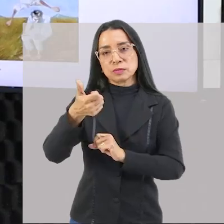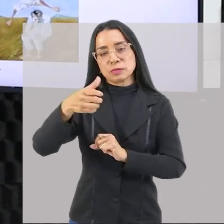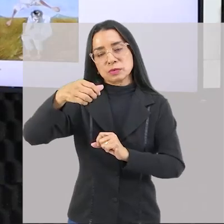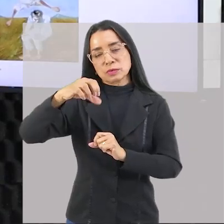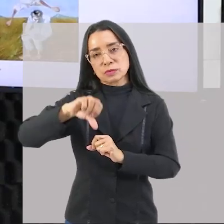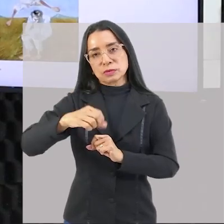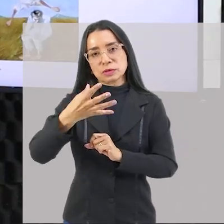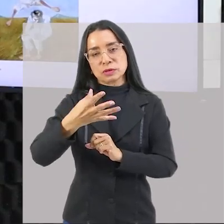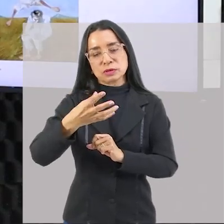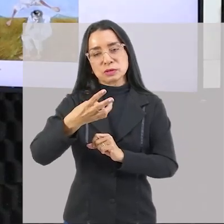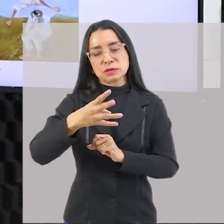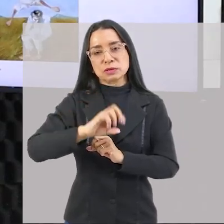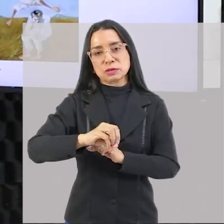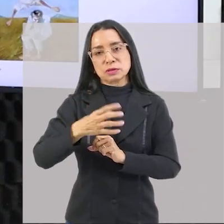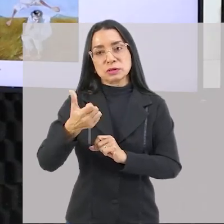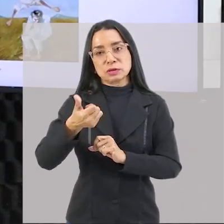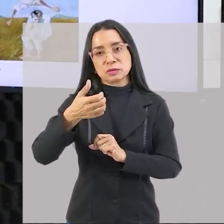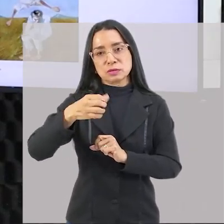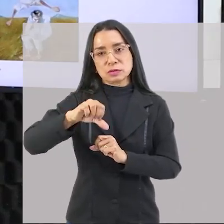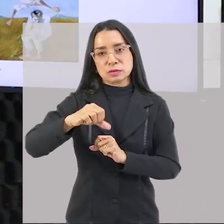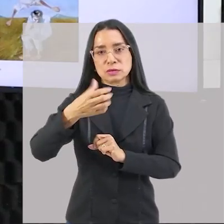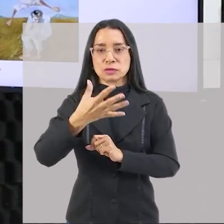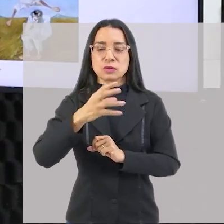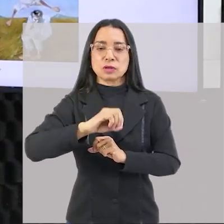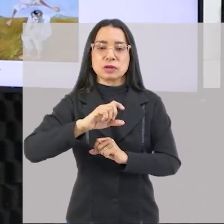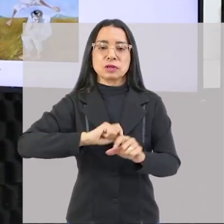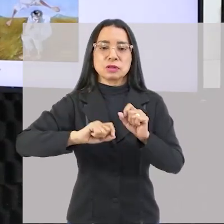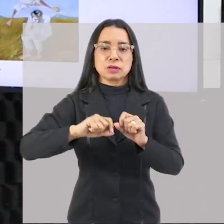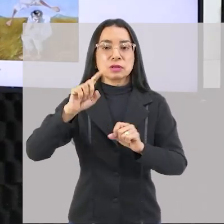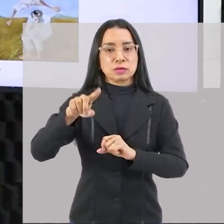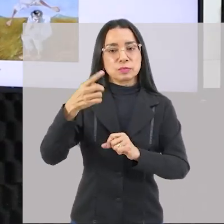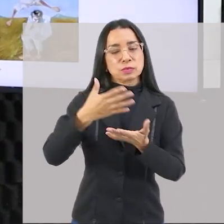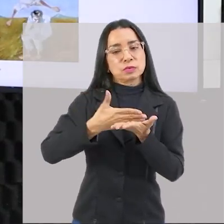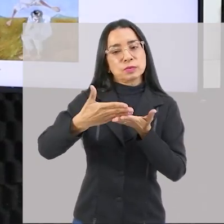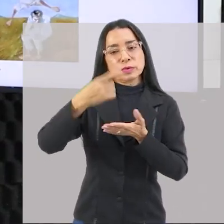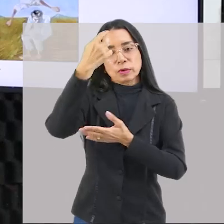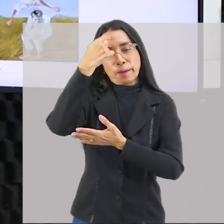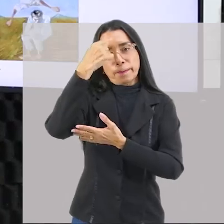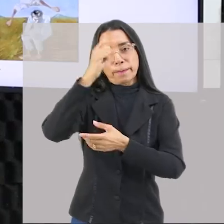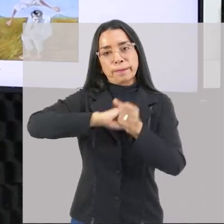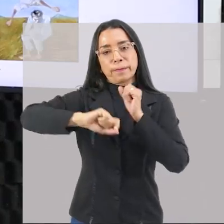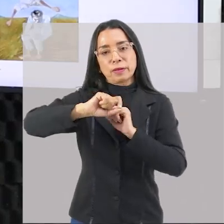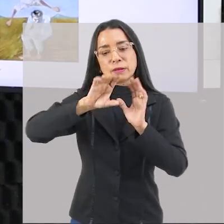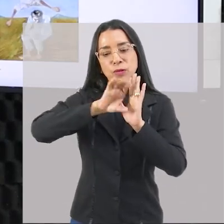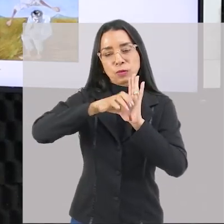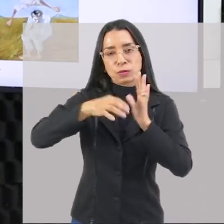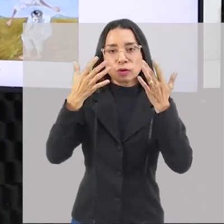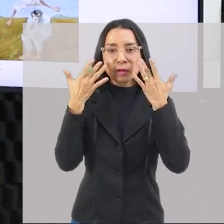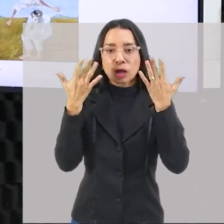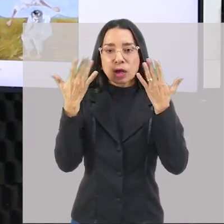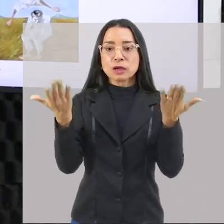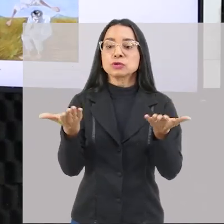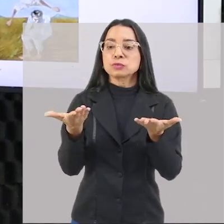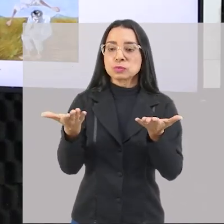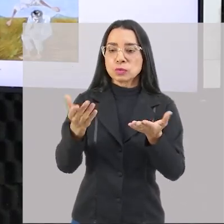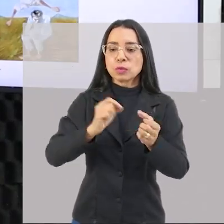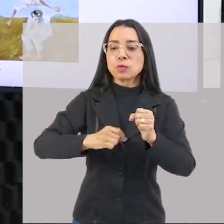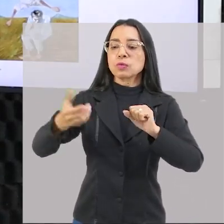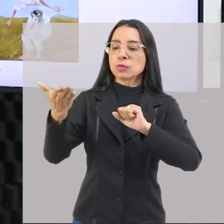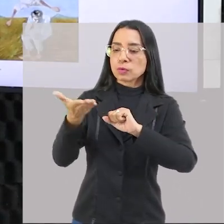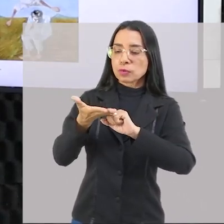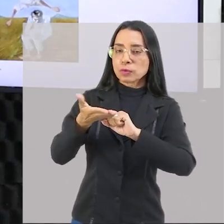1940, 1950 você já tem modernismo brasileiro. Depois disso a gente começa a pensar no conceito da arte contemporânea. Questão